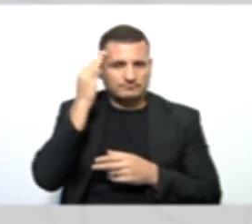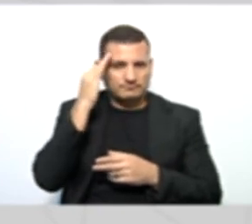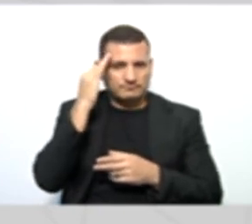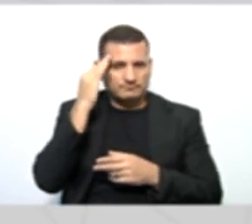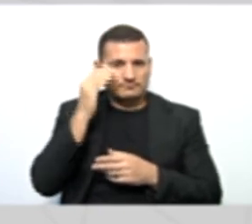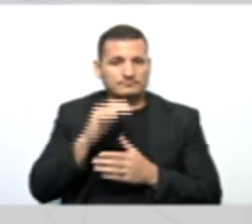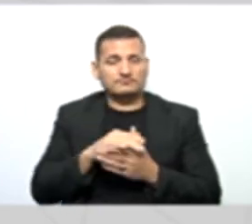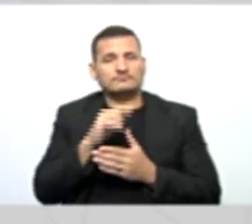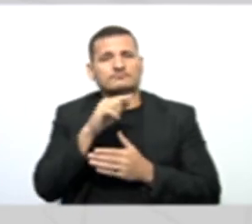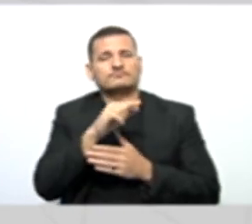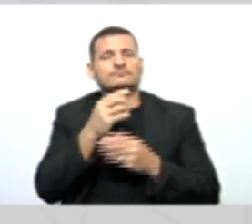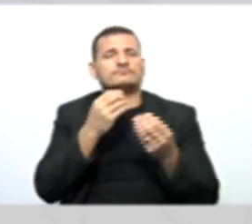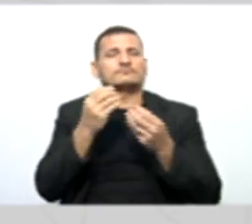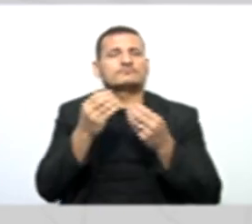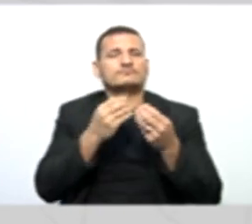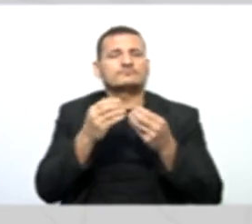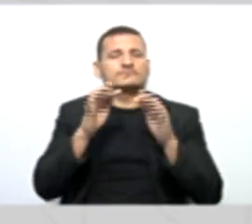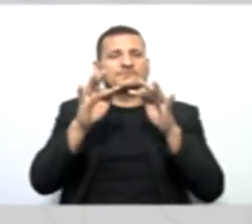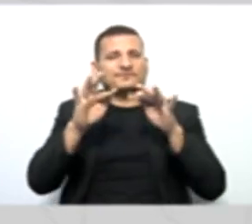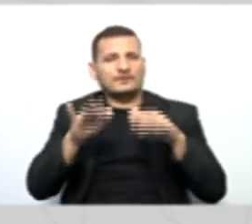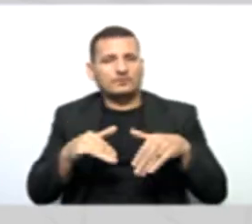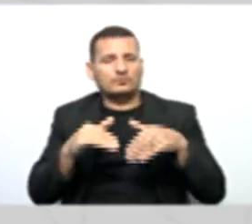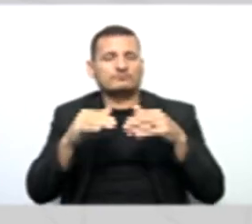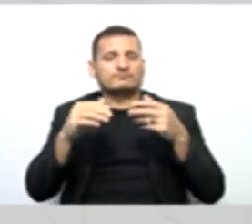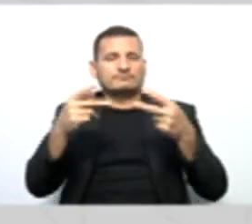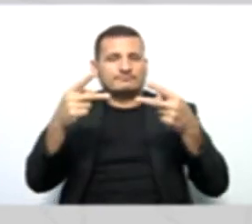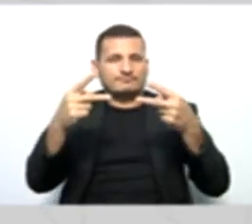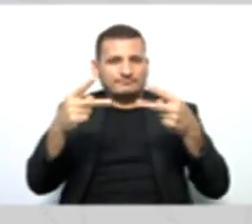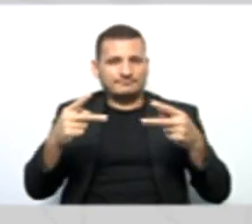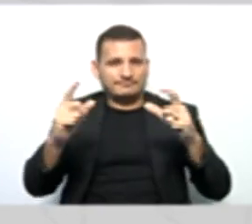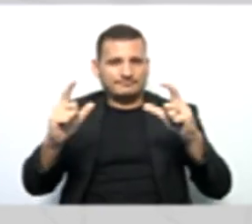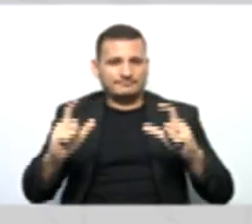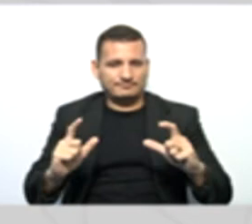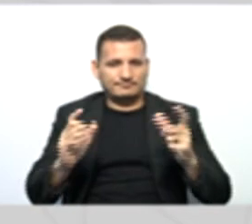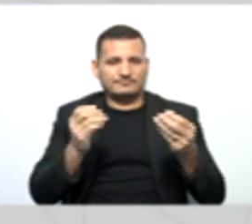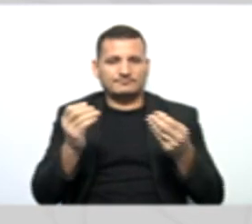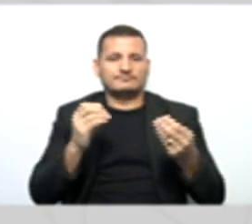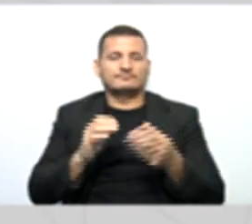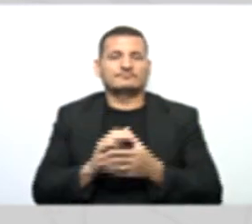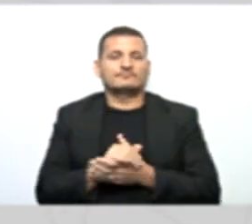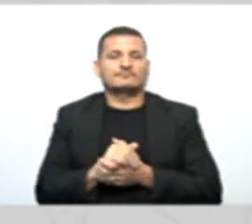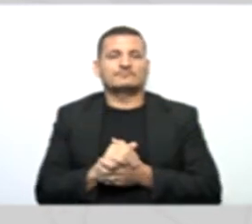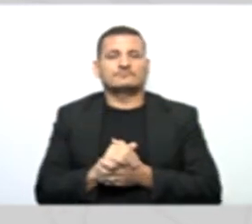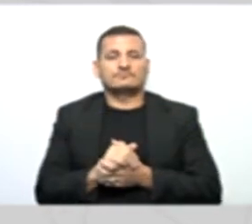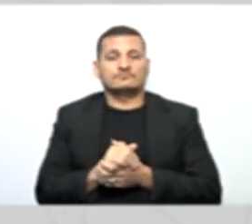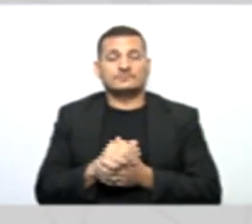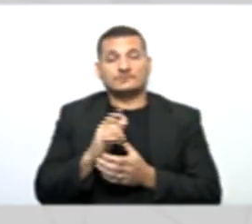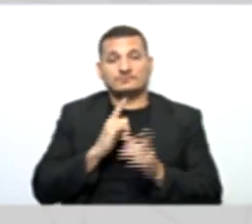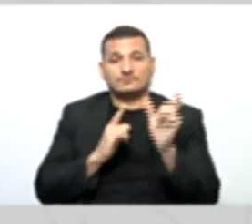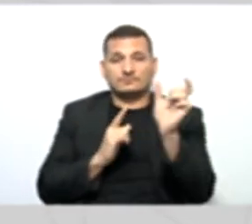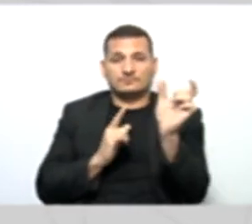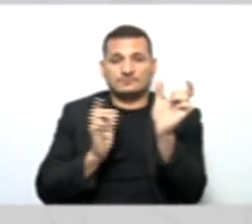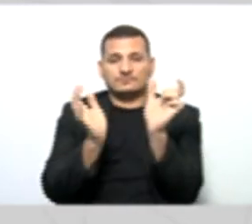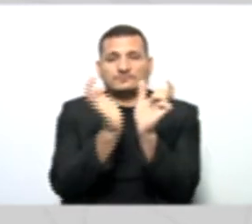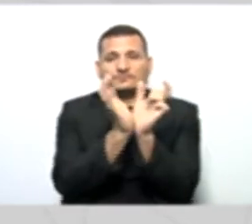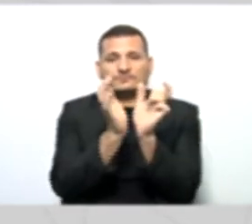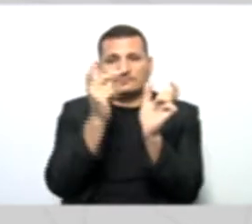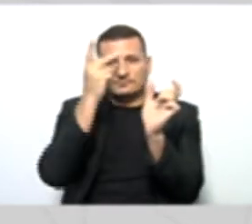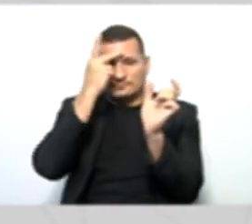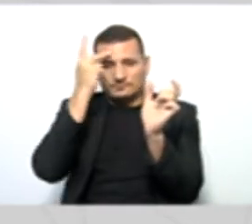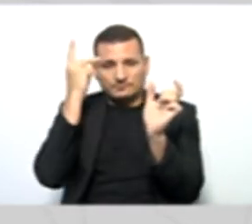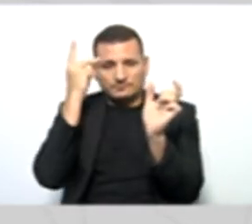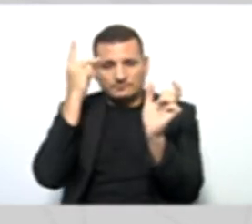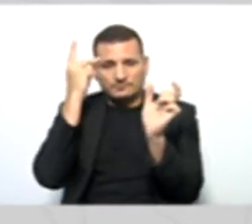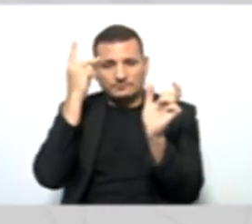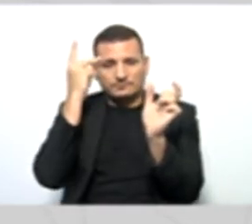Nosso código final ficaria da seguinte forma. Você tem lá a sua classe pessoa,